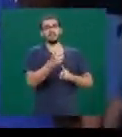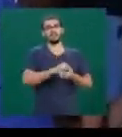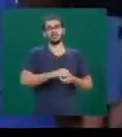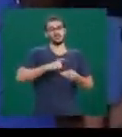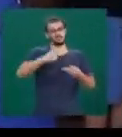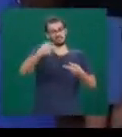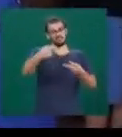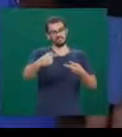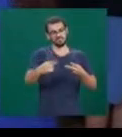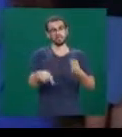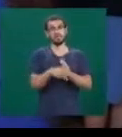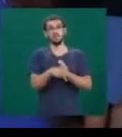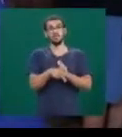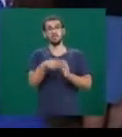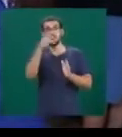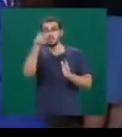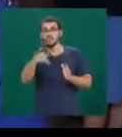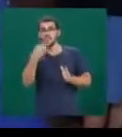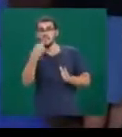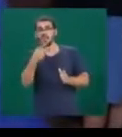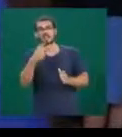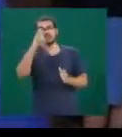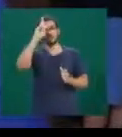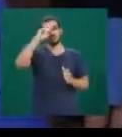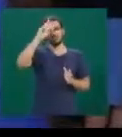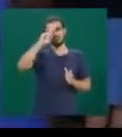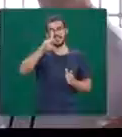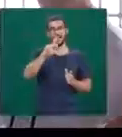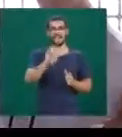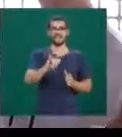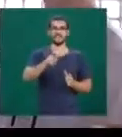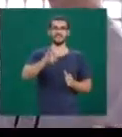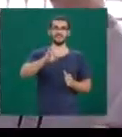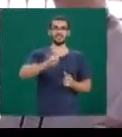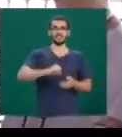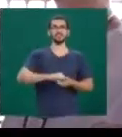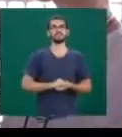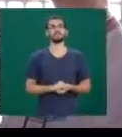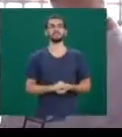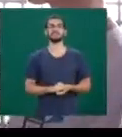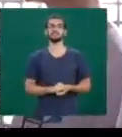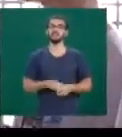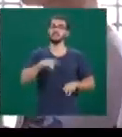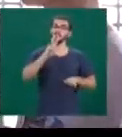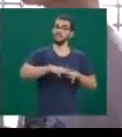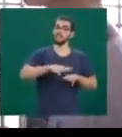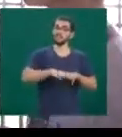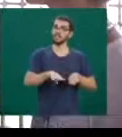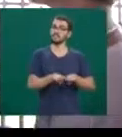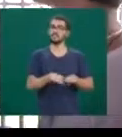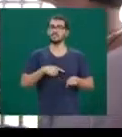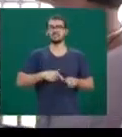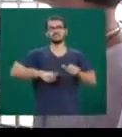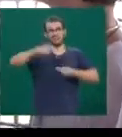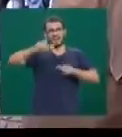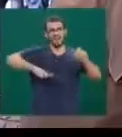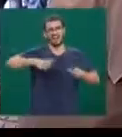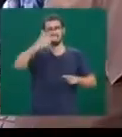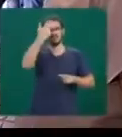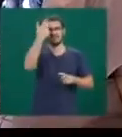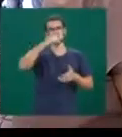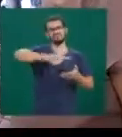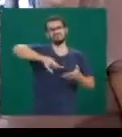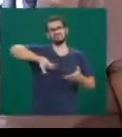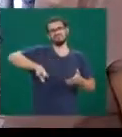Ives considera como hipótese do nascimento da matemática. E já que a matemática é espaço para todo mundo atuar,